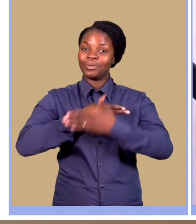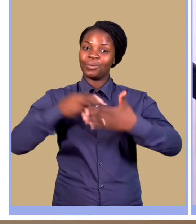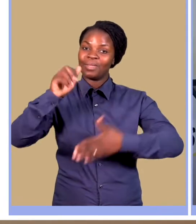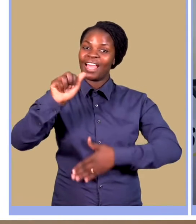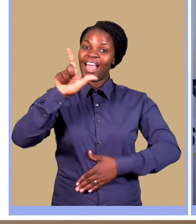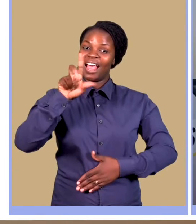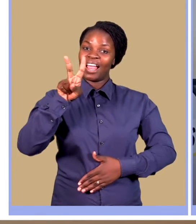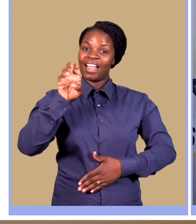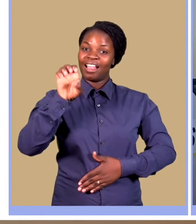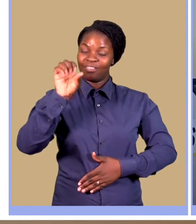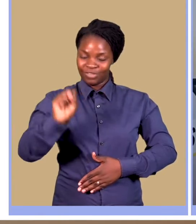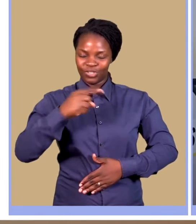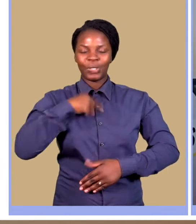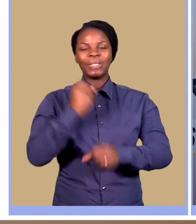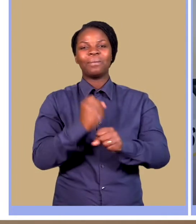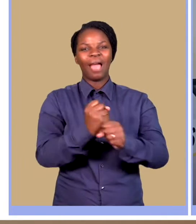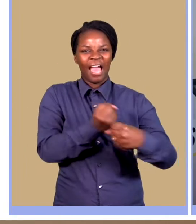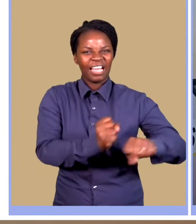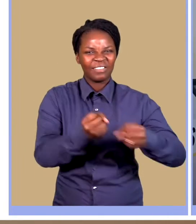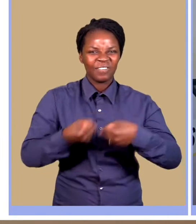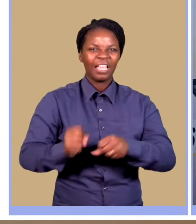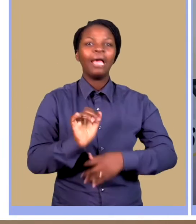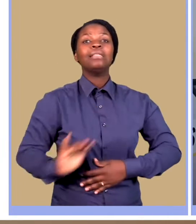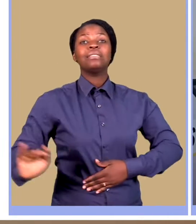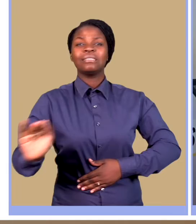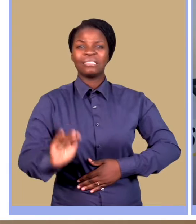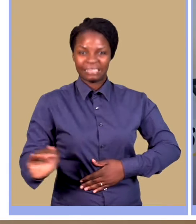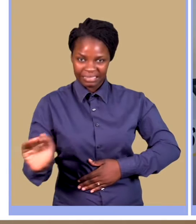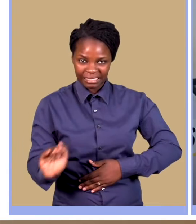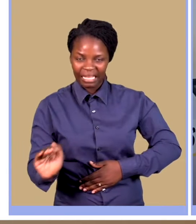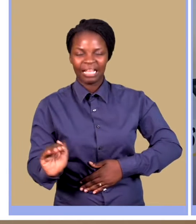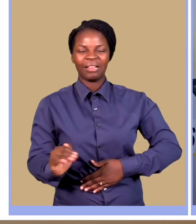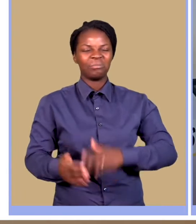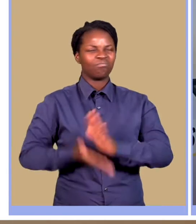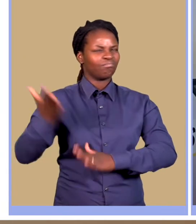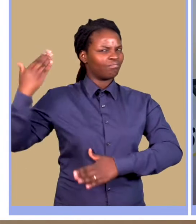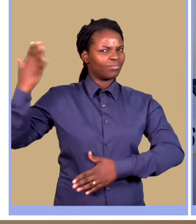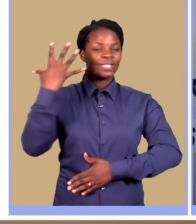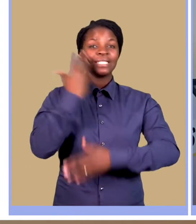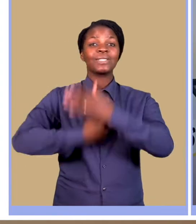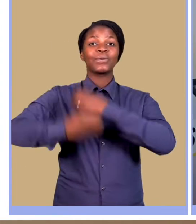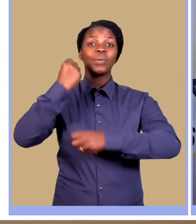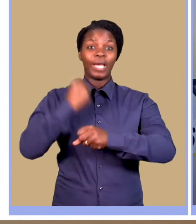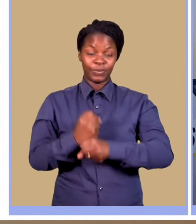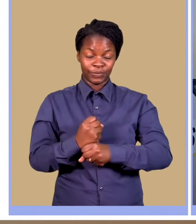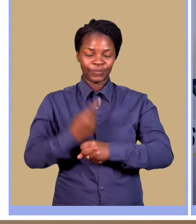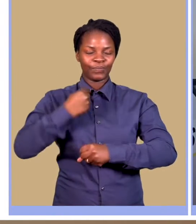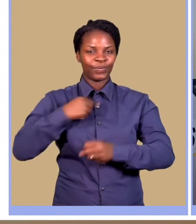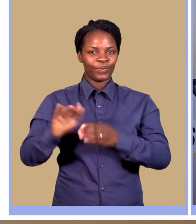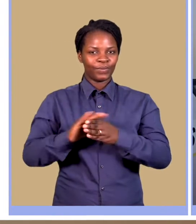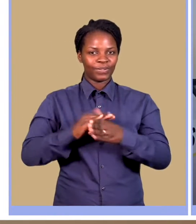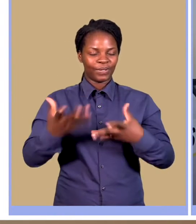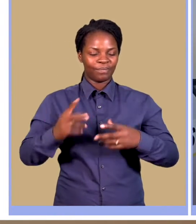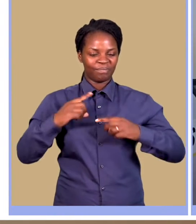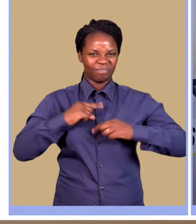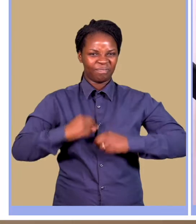quase 5 anos. Estou vestido de uma camisa castanha, calça preta,